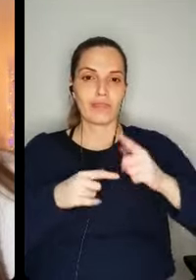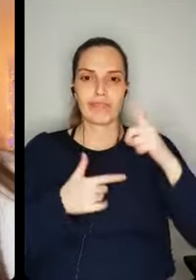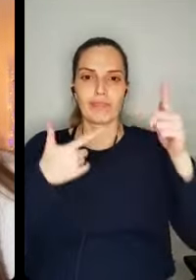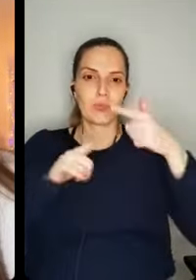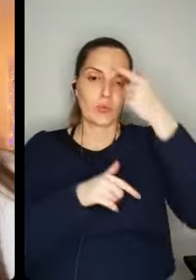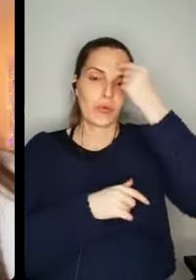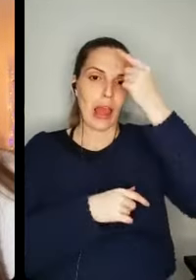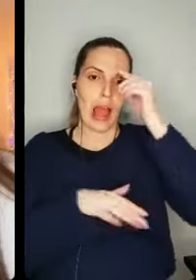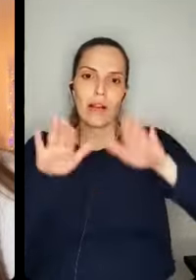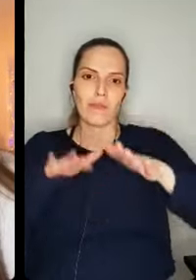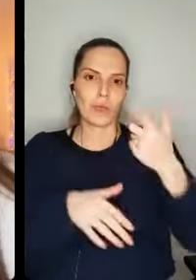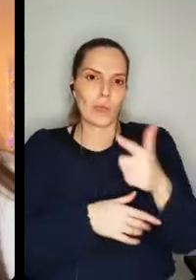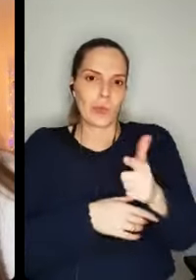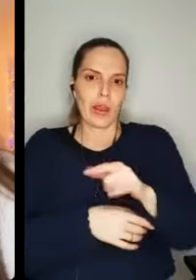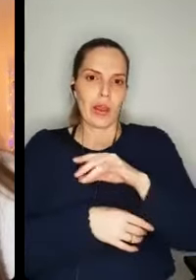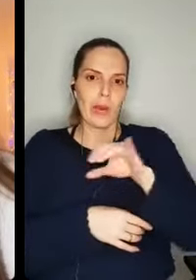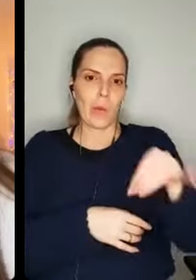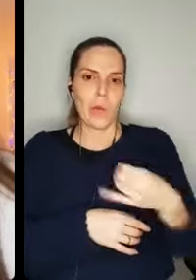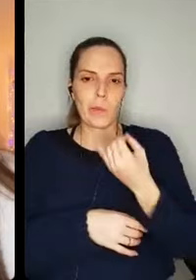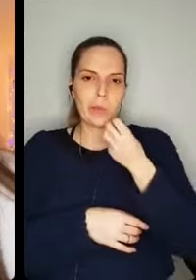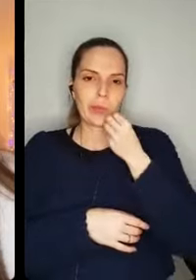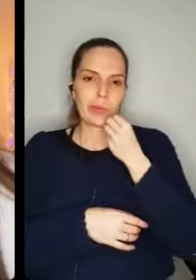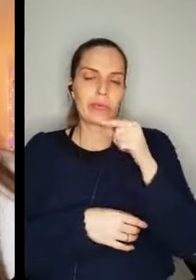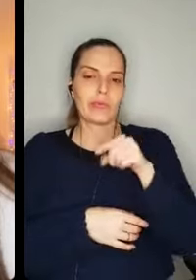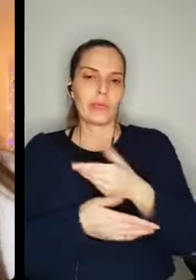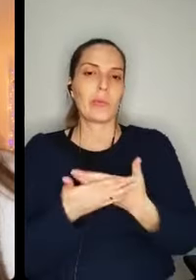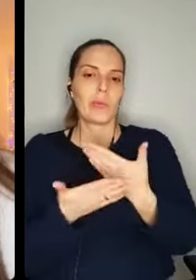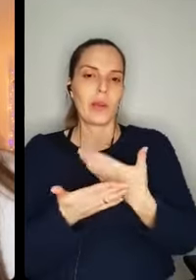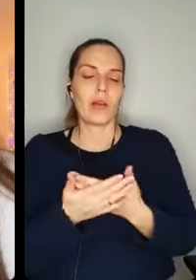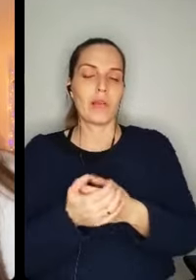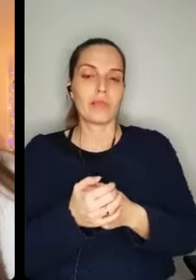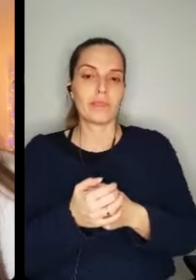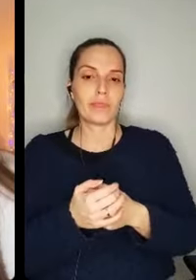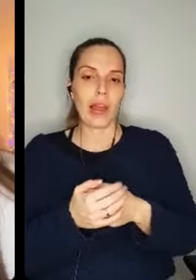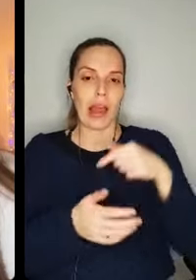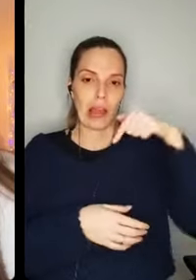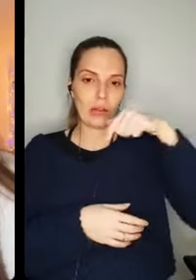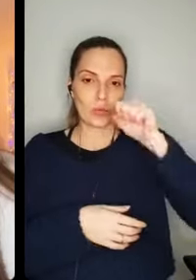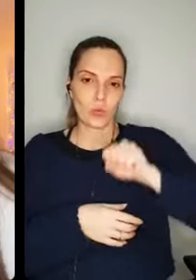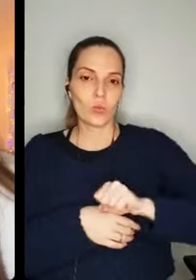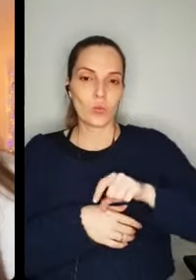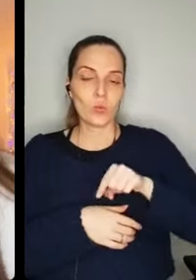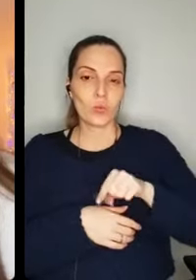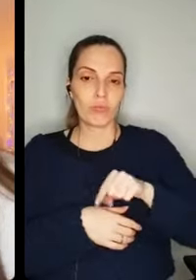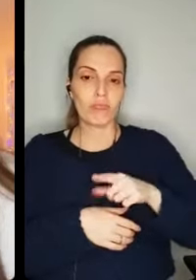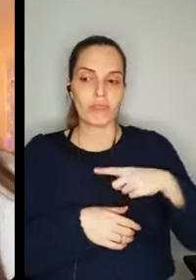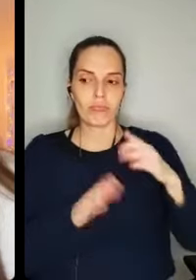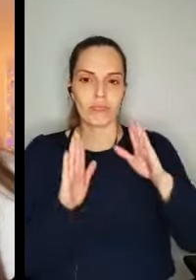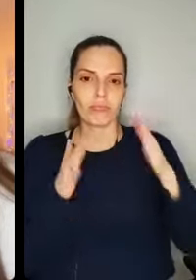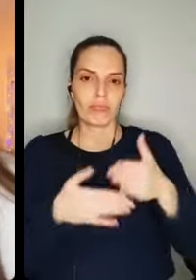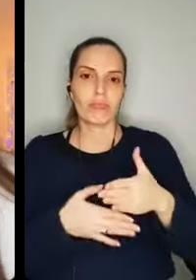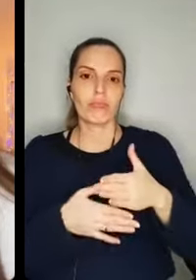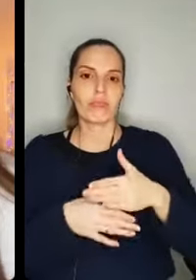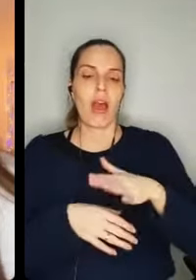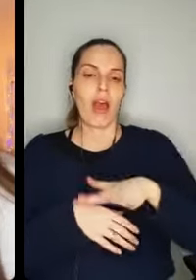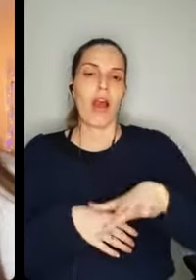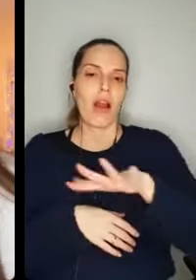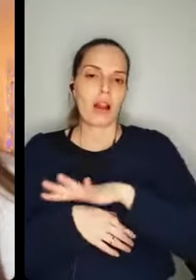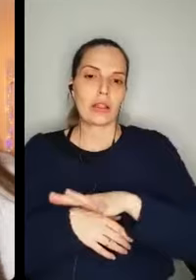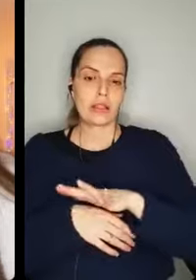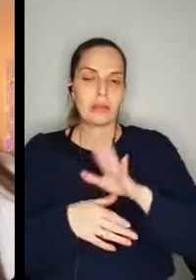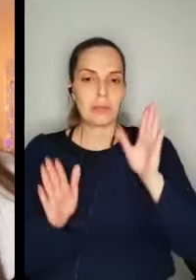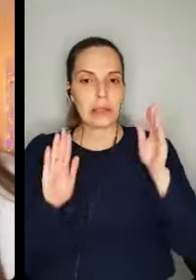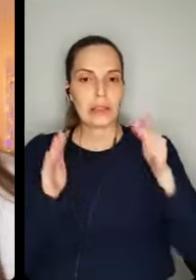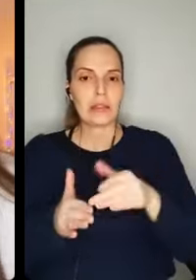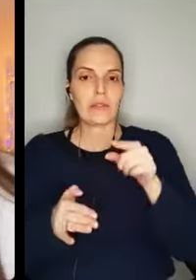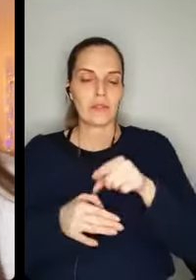isso, né? Principalmente aqui no Sul, a gente tem um foco talvez em algumas áreas específicas da psicologia, algumas abordagens teóricas. E